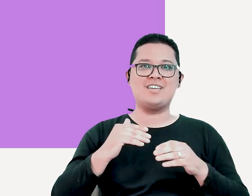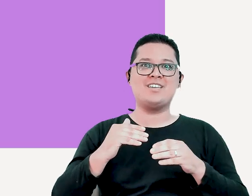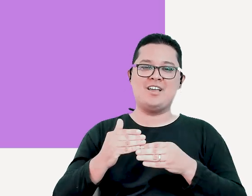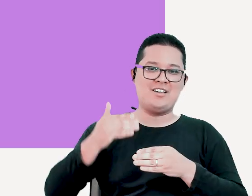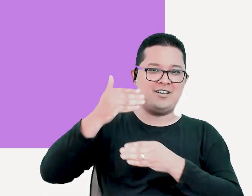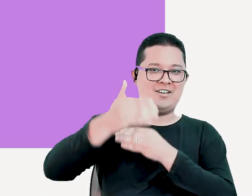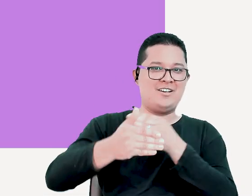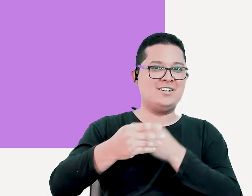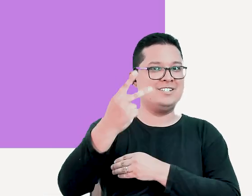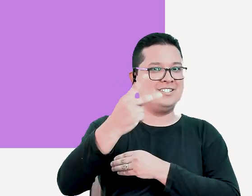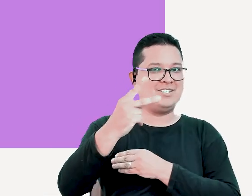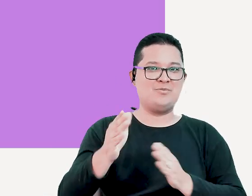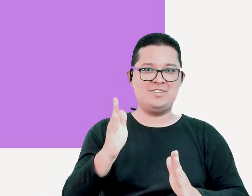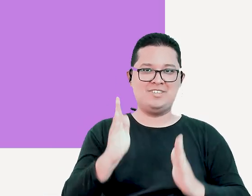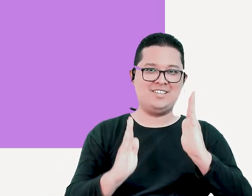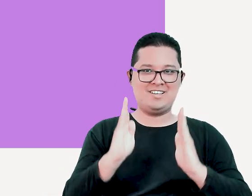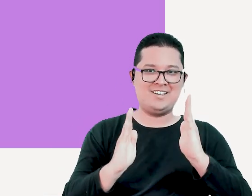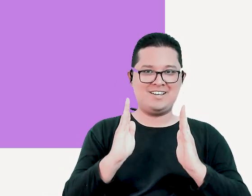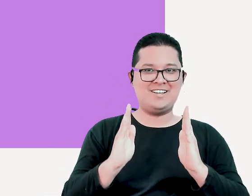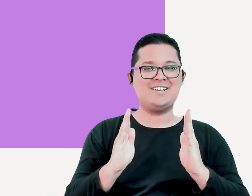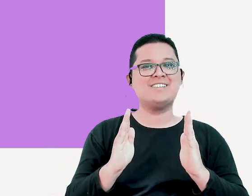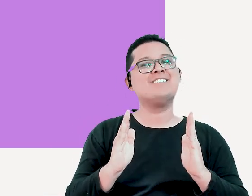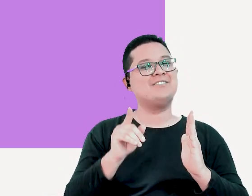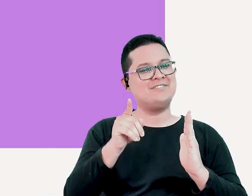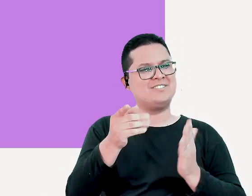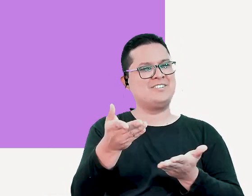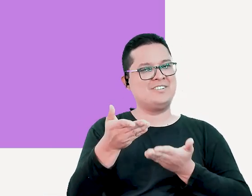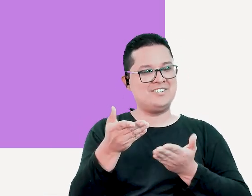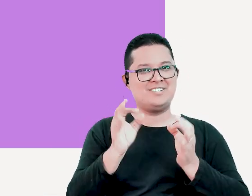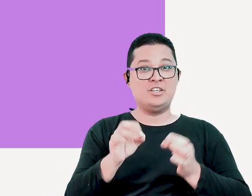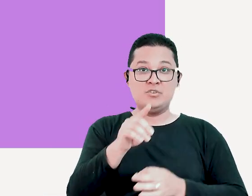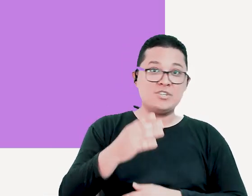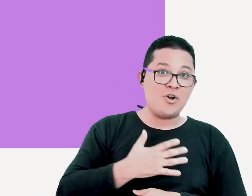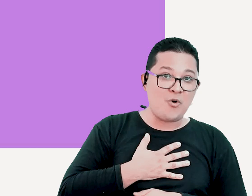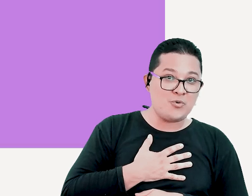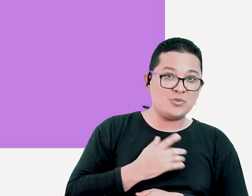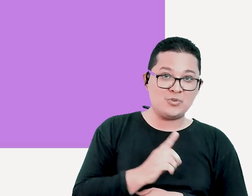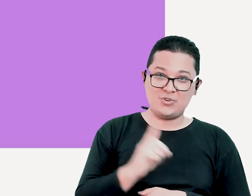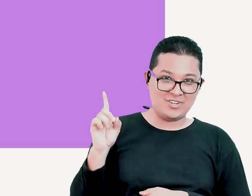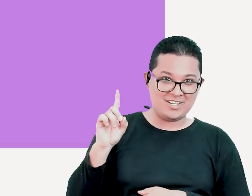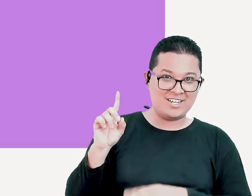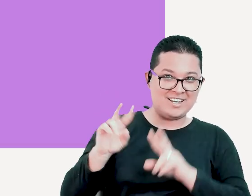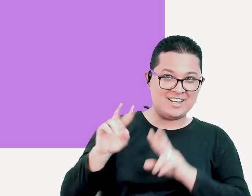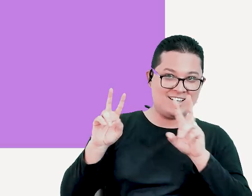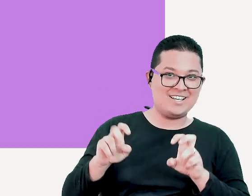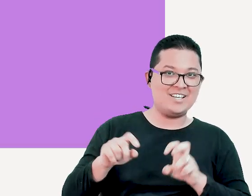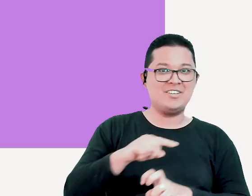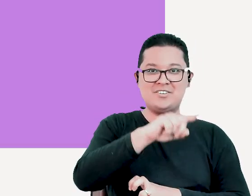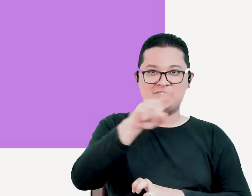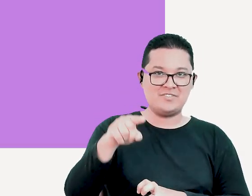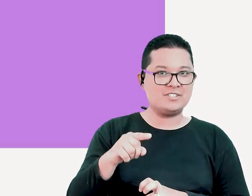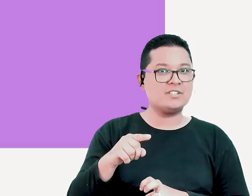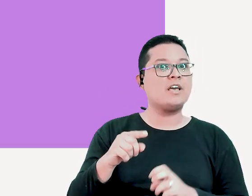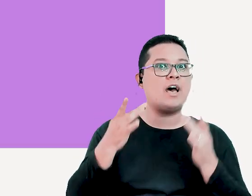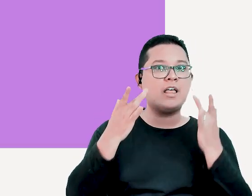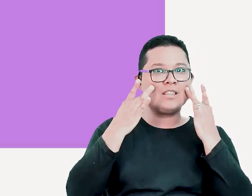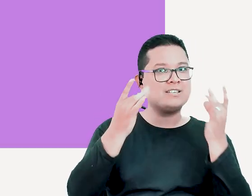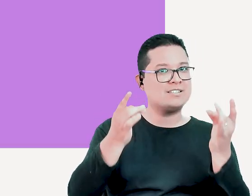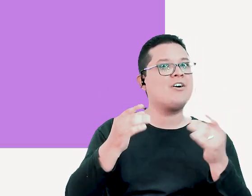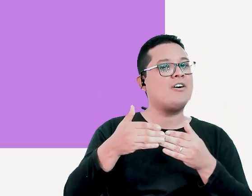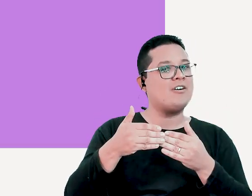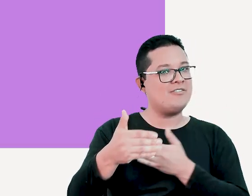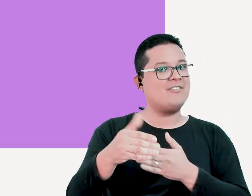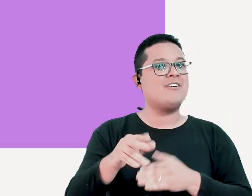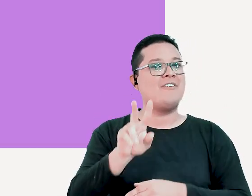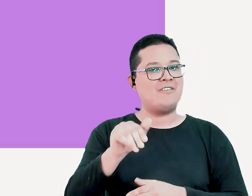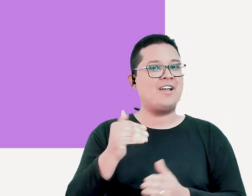aí. Se você gostou da Thaís, fique ligado, ligada, ligados, que daqui a pouco você vai ter mais aí desse conteúdo